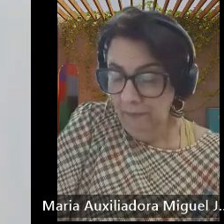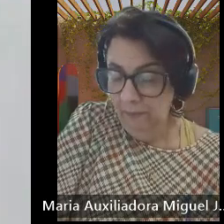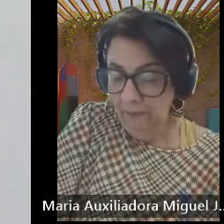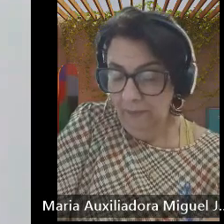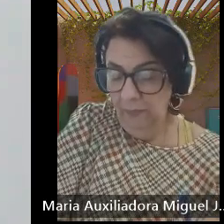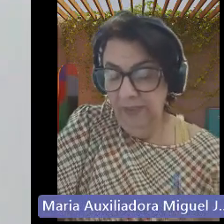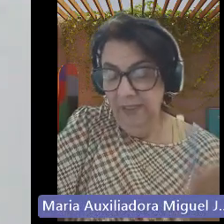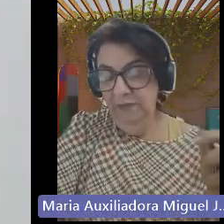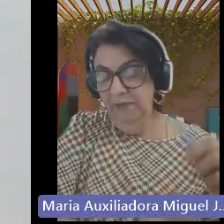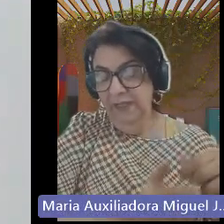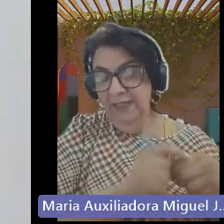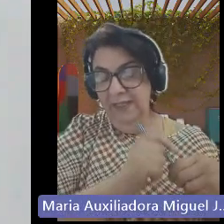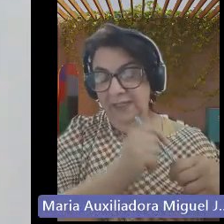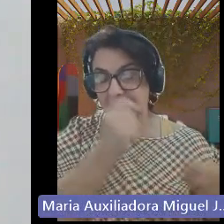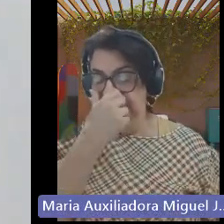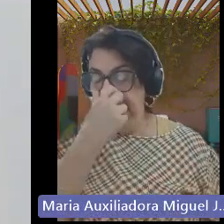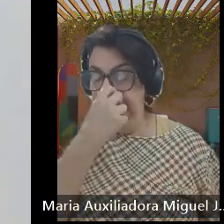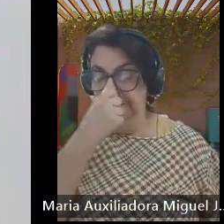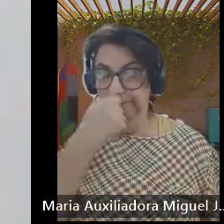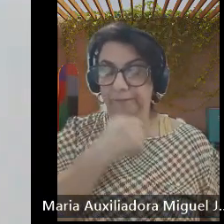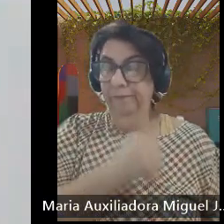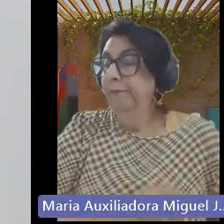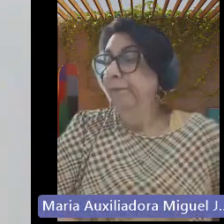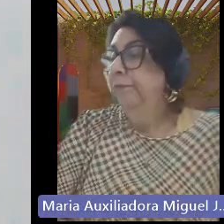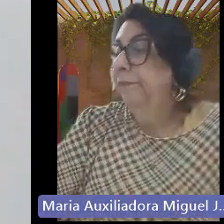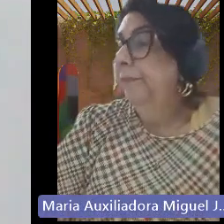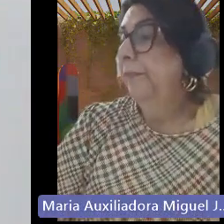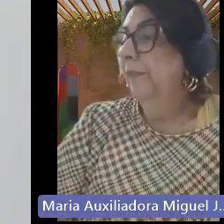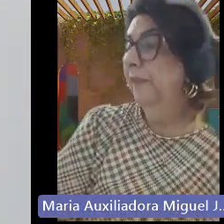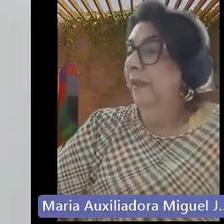Obrigada. Pois não, Viviane.